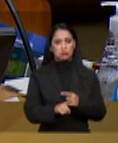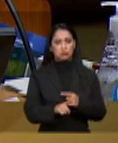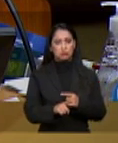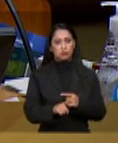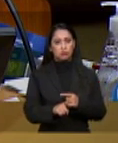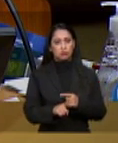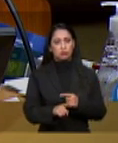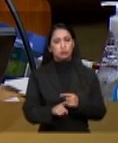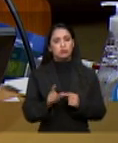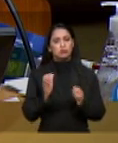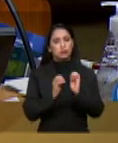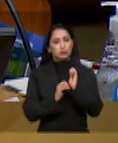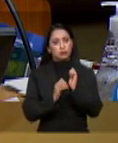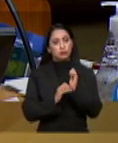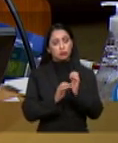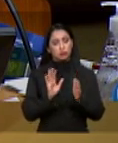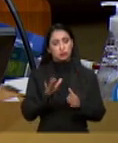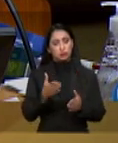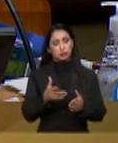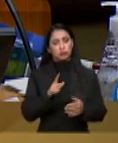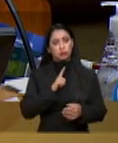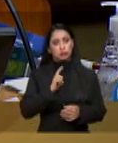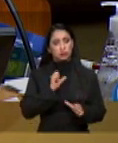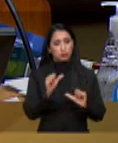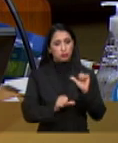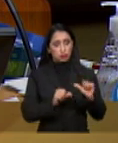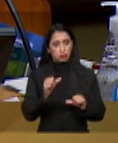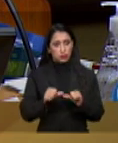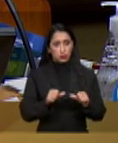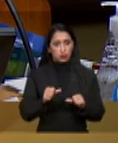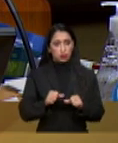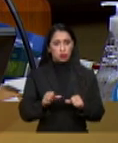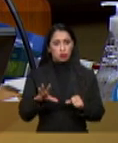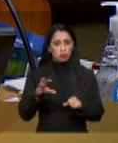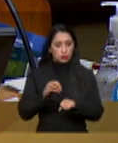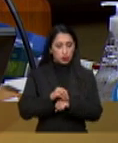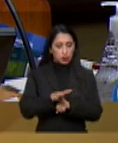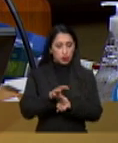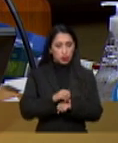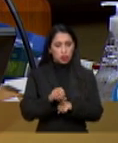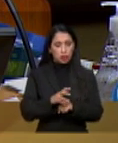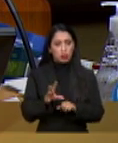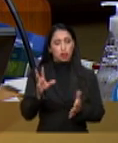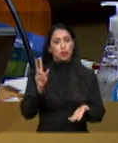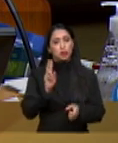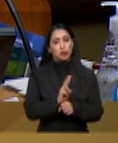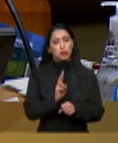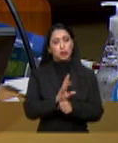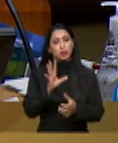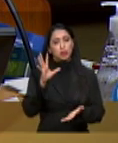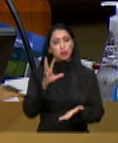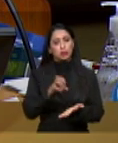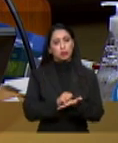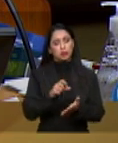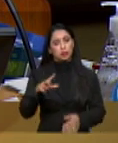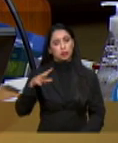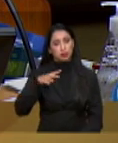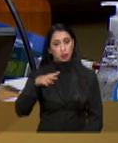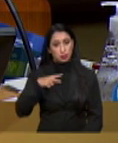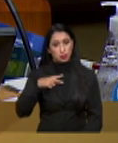o sigilo na hipótese de haver o traslado ou compartilhamento desse dever de proteção de dados pessoais